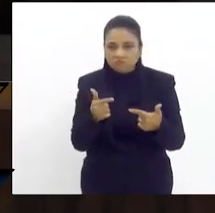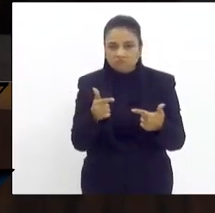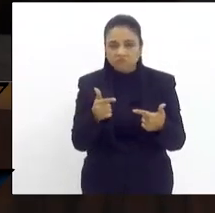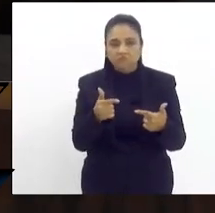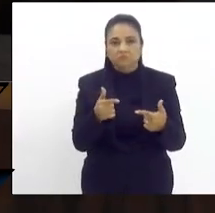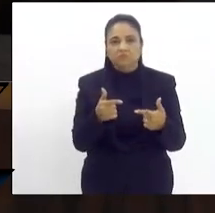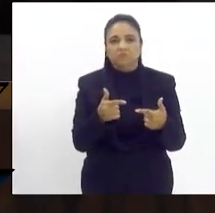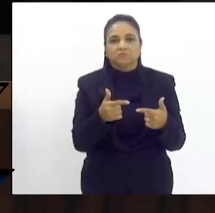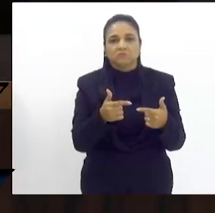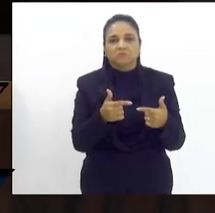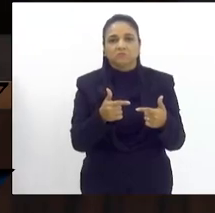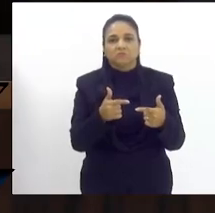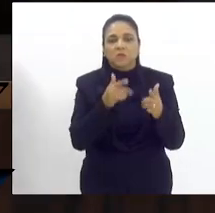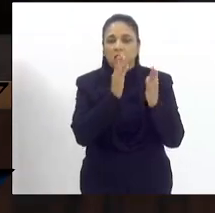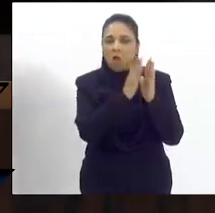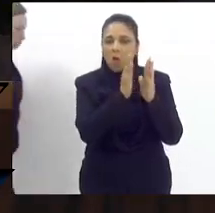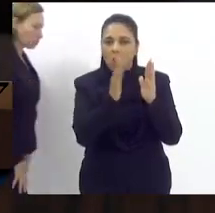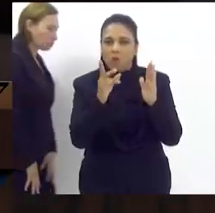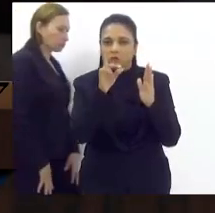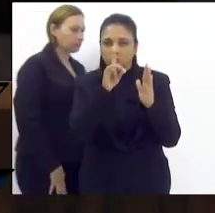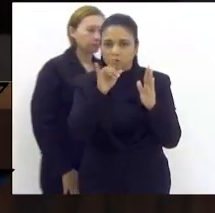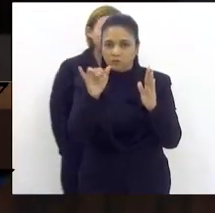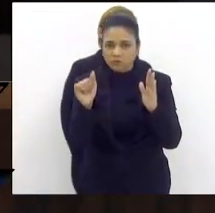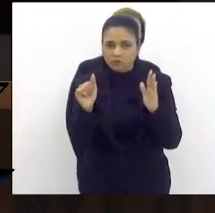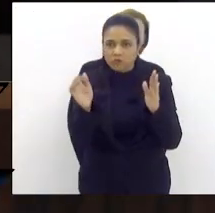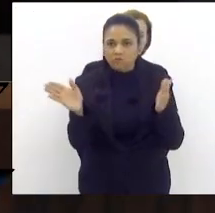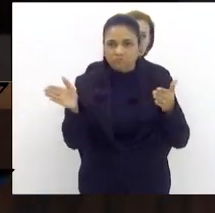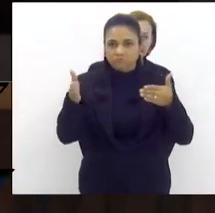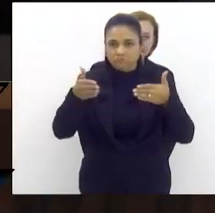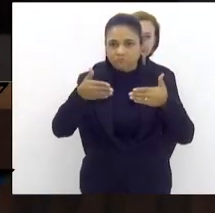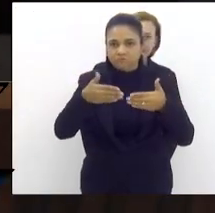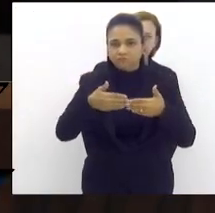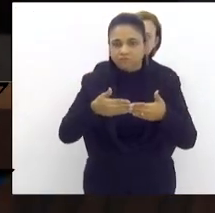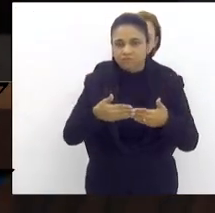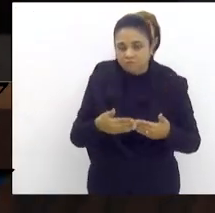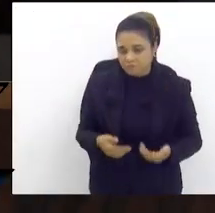na ordem do dia antes porém